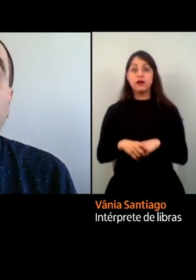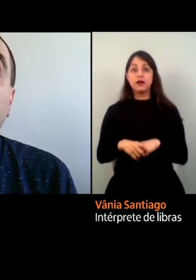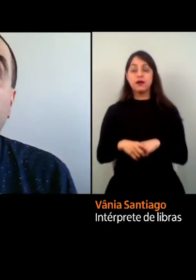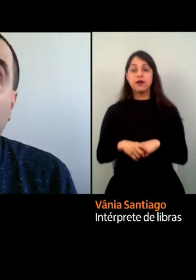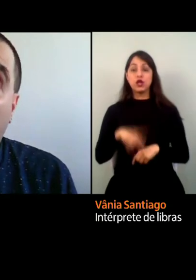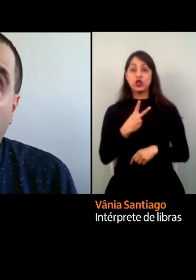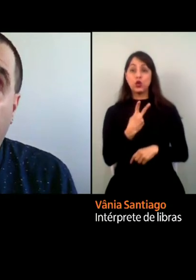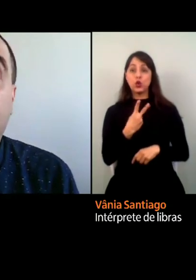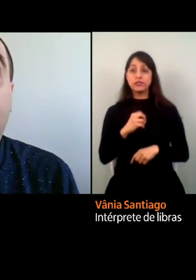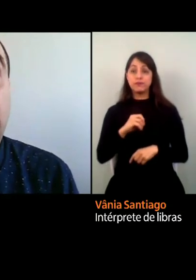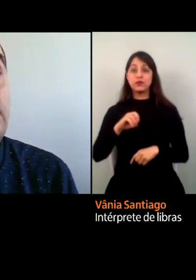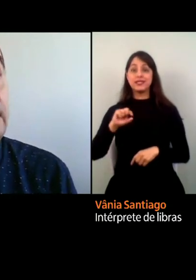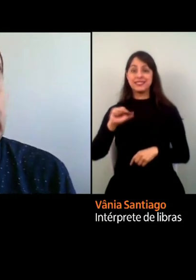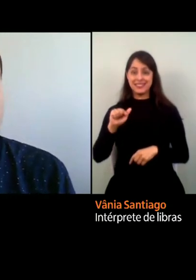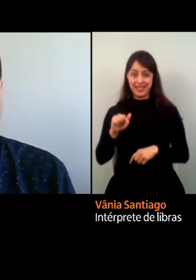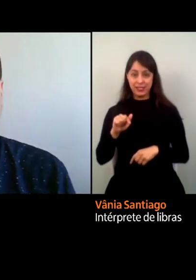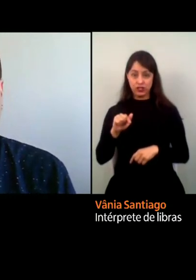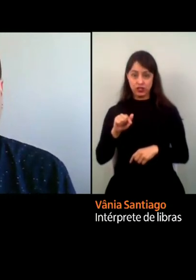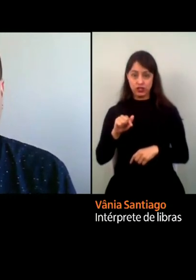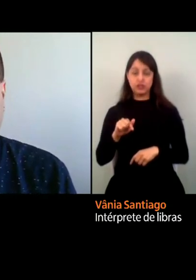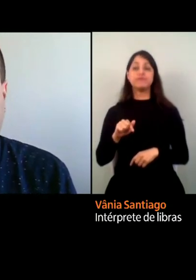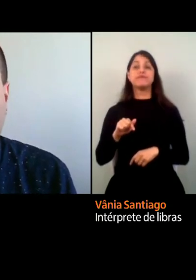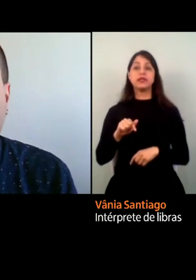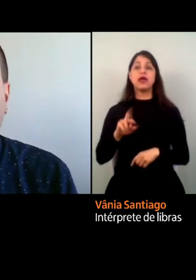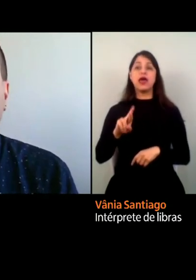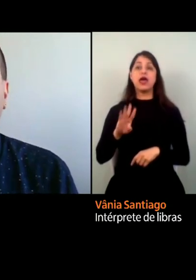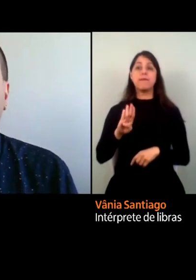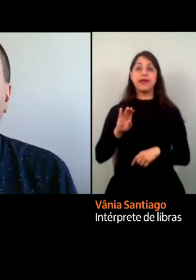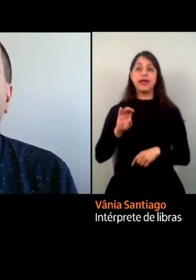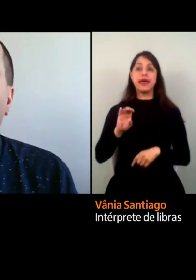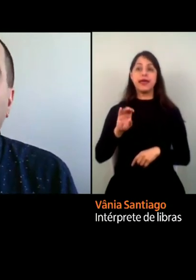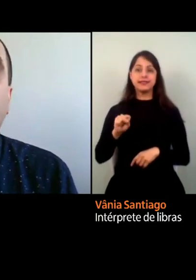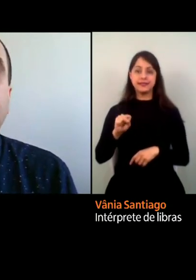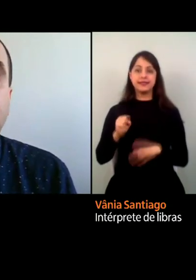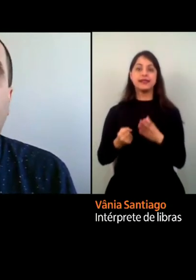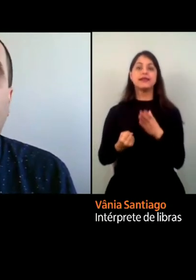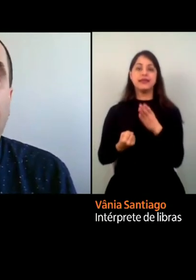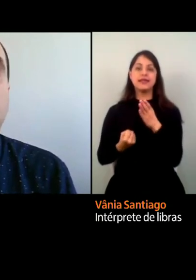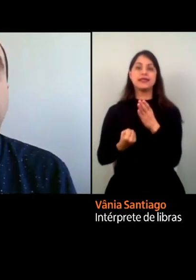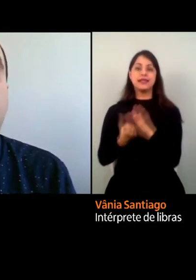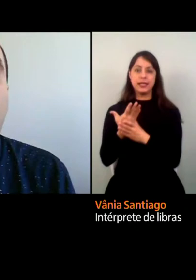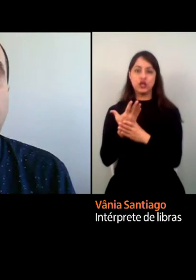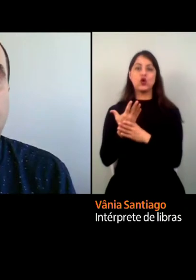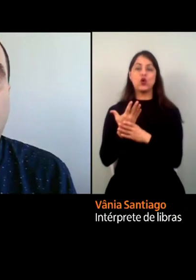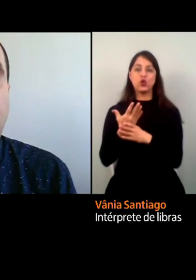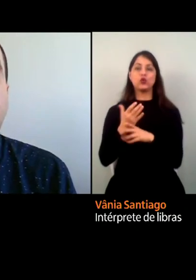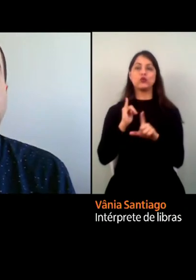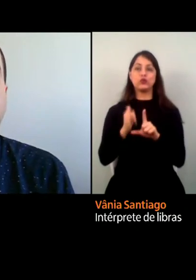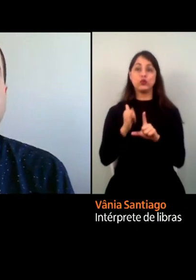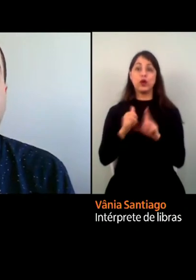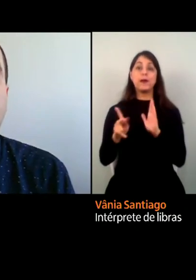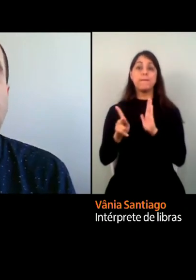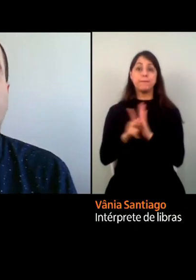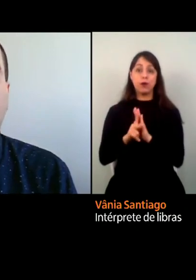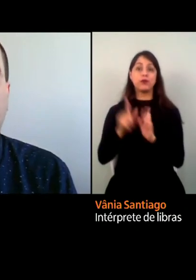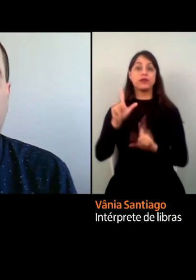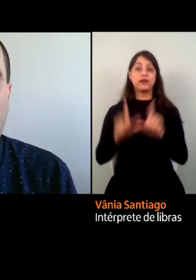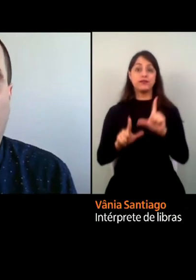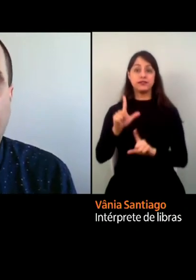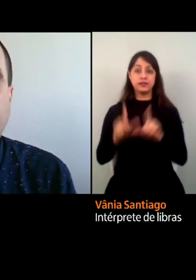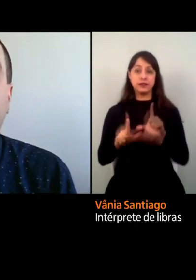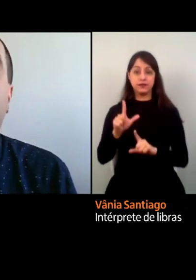transformou o vídeo de encomenda para uma emissora de televisão em um poema instalado de correspondências e